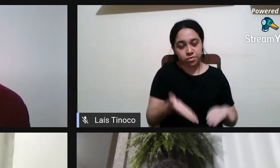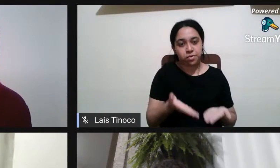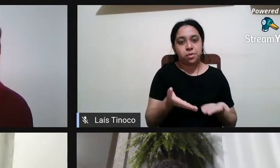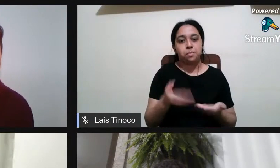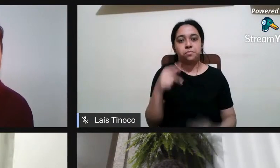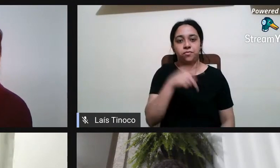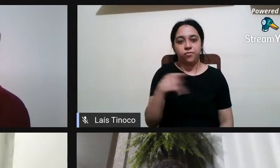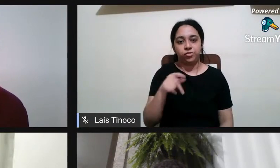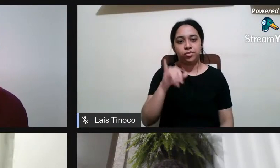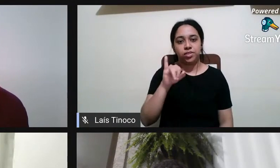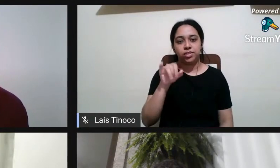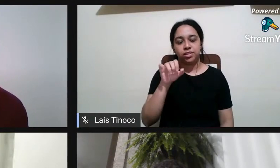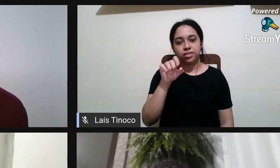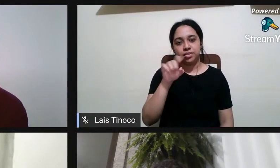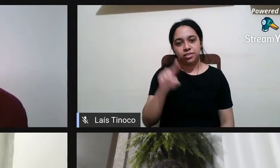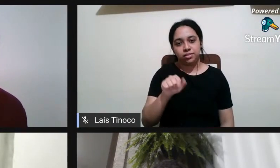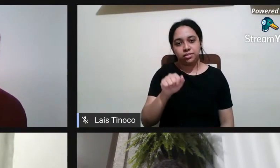Funo,